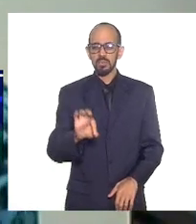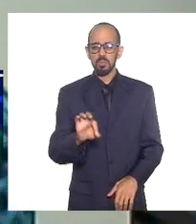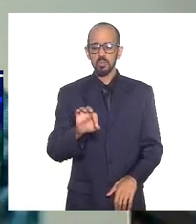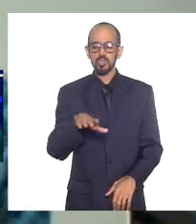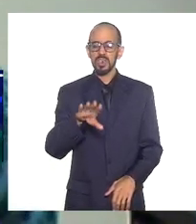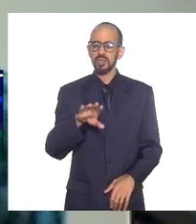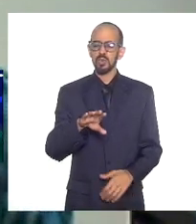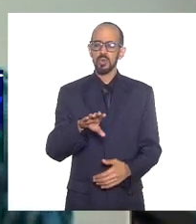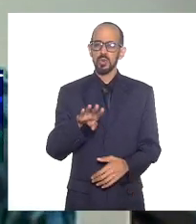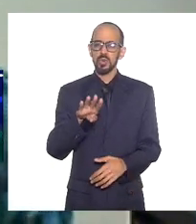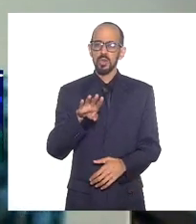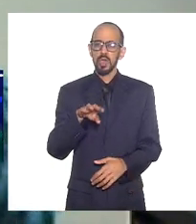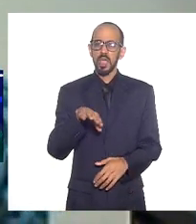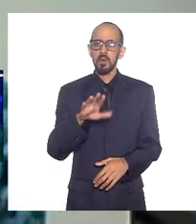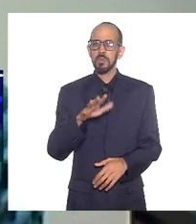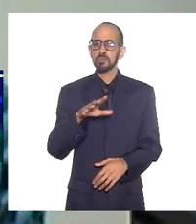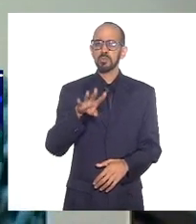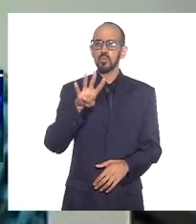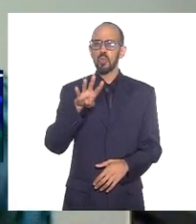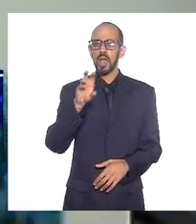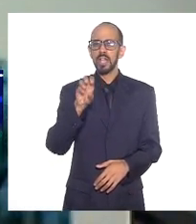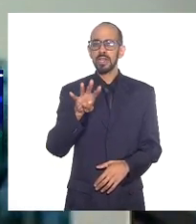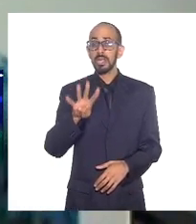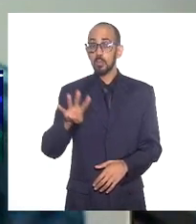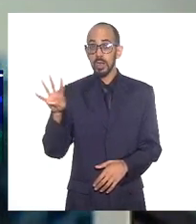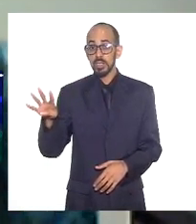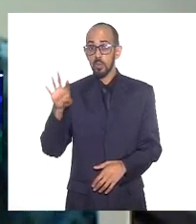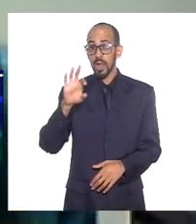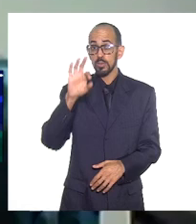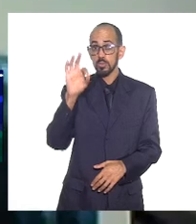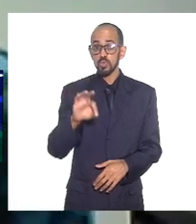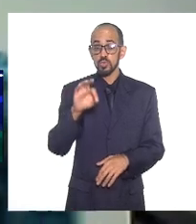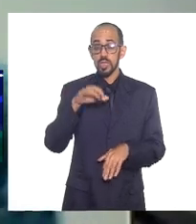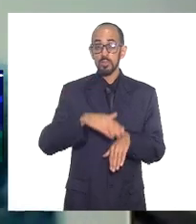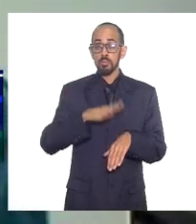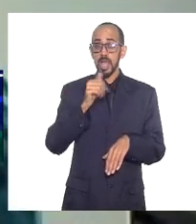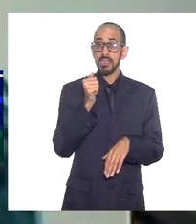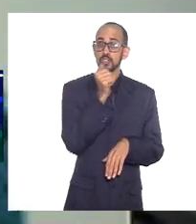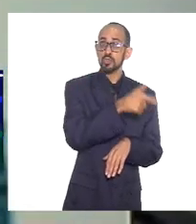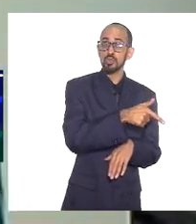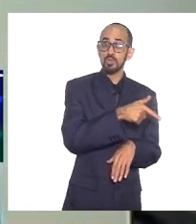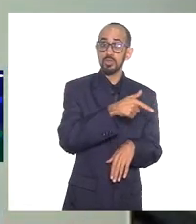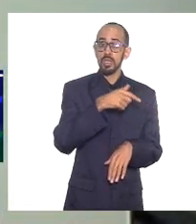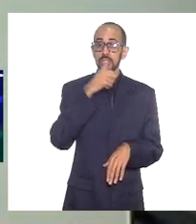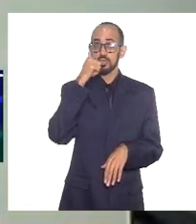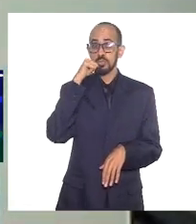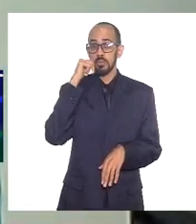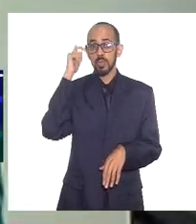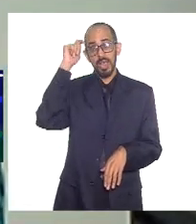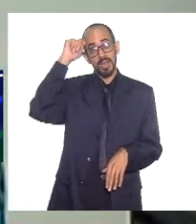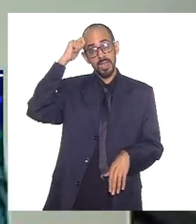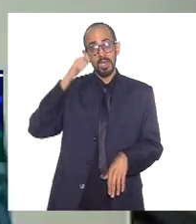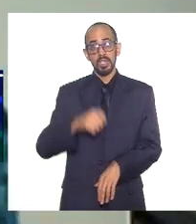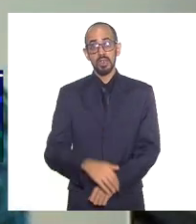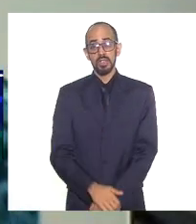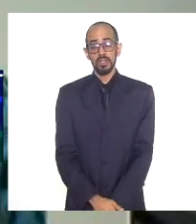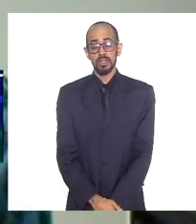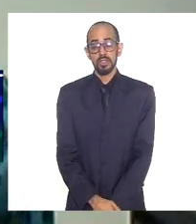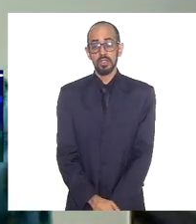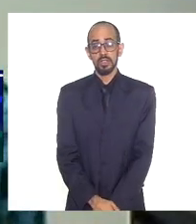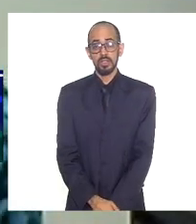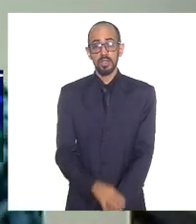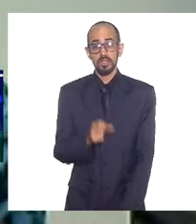40%, o salário de um homem branco é 44% a mais do que o salário de uma mulher negra. Quando a gente